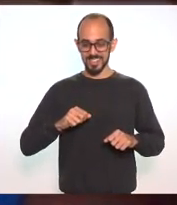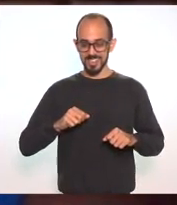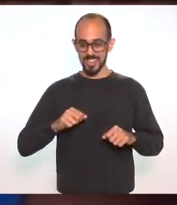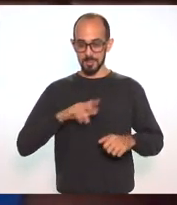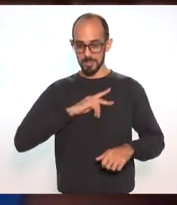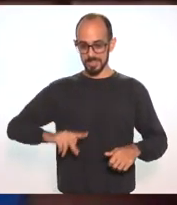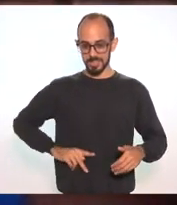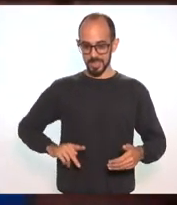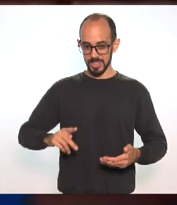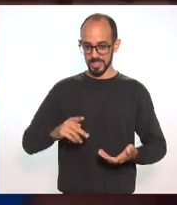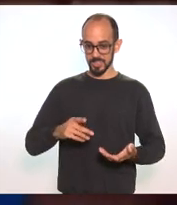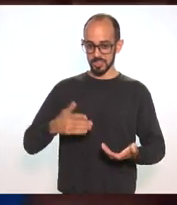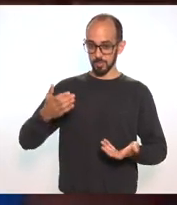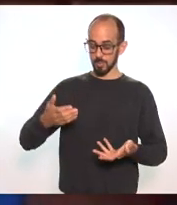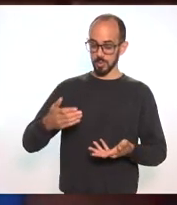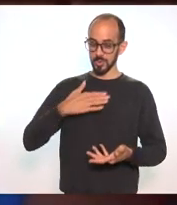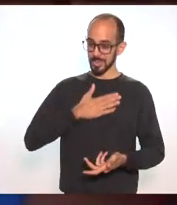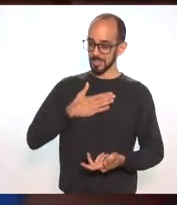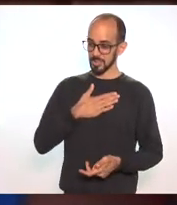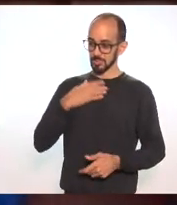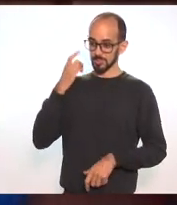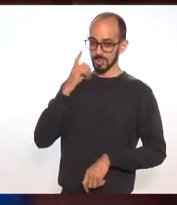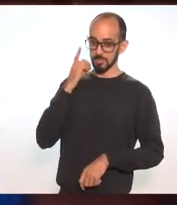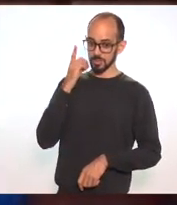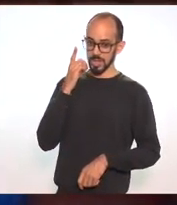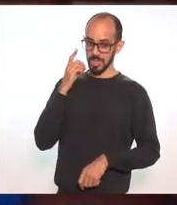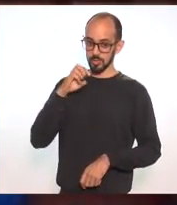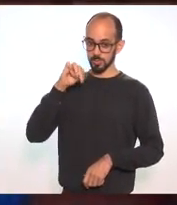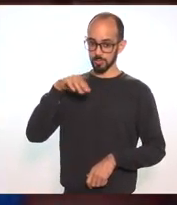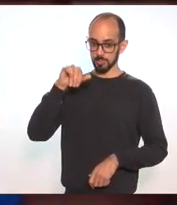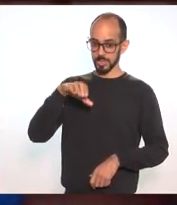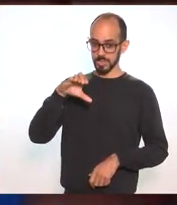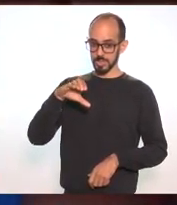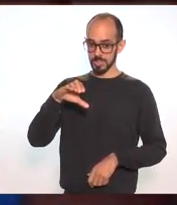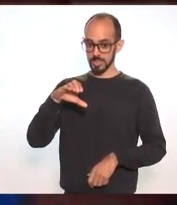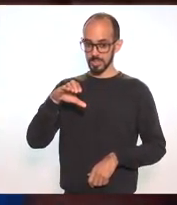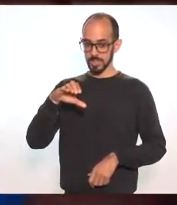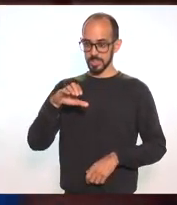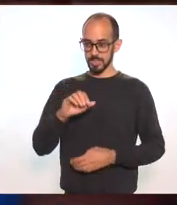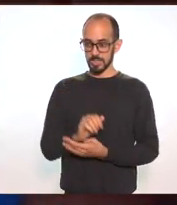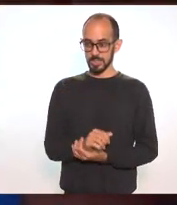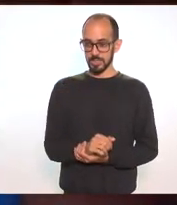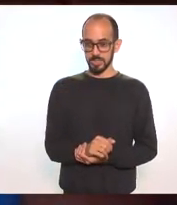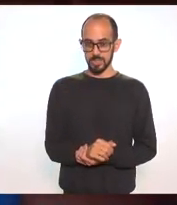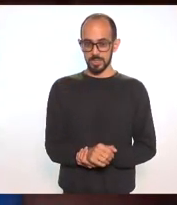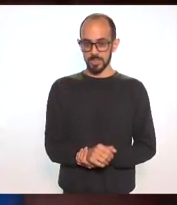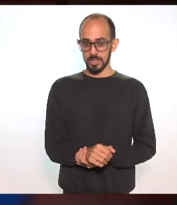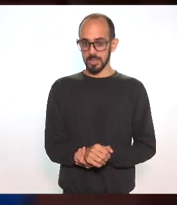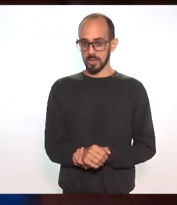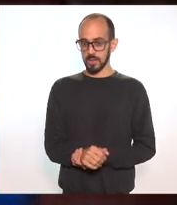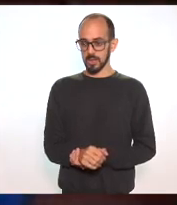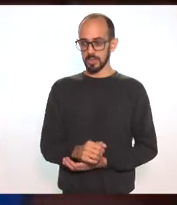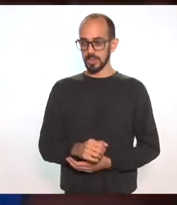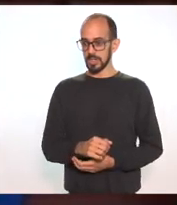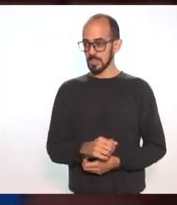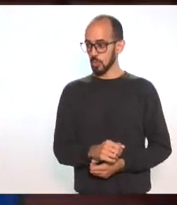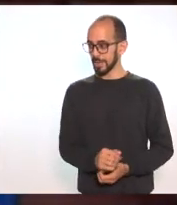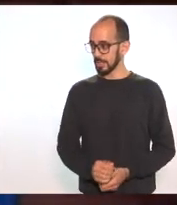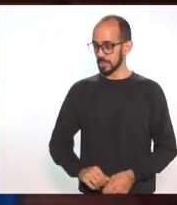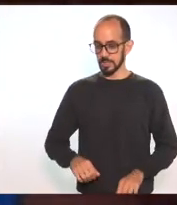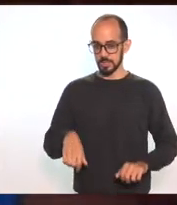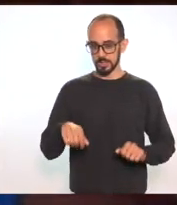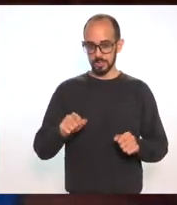presidida pelo queridíssimo deputado Carlos Mink, com muita maestria há muito tempo. E eu tenho a honra de vice-presidir